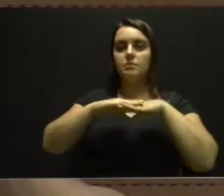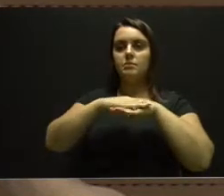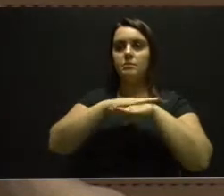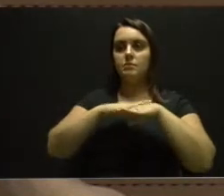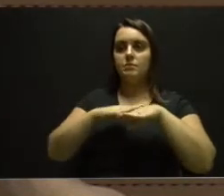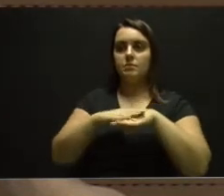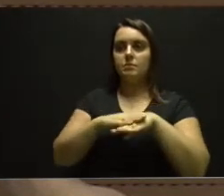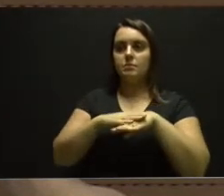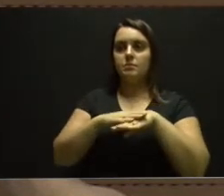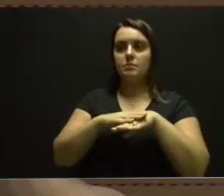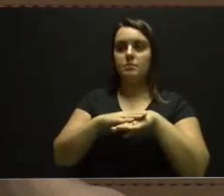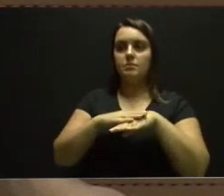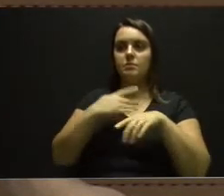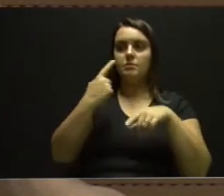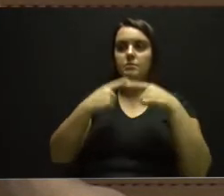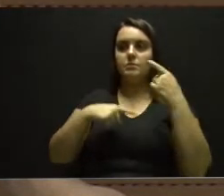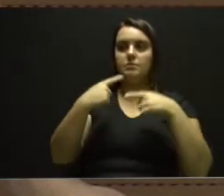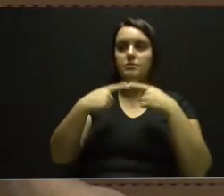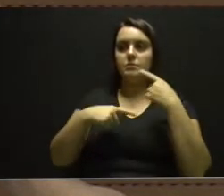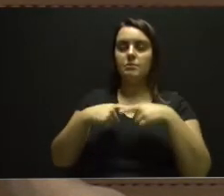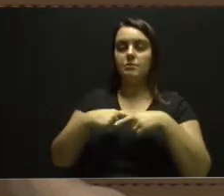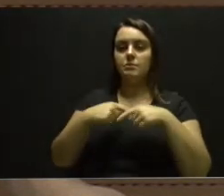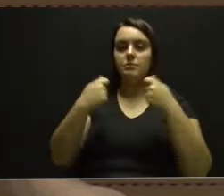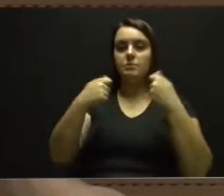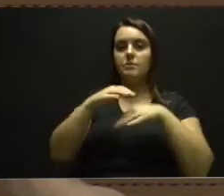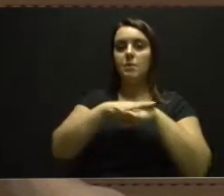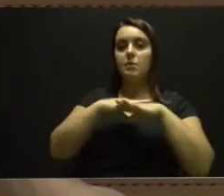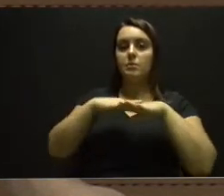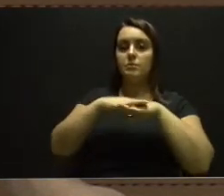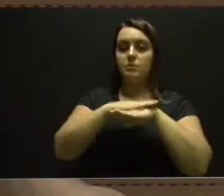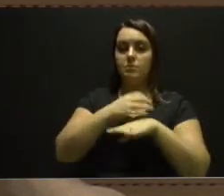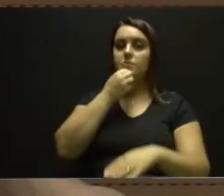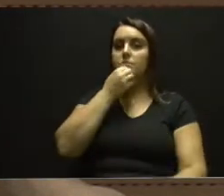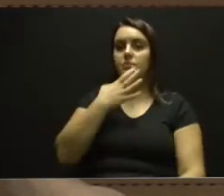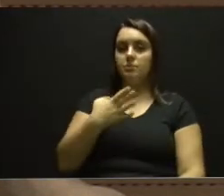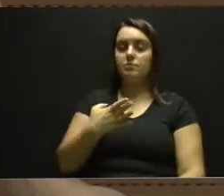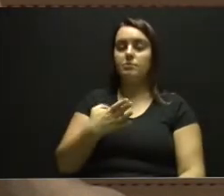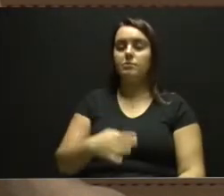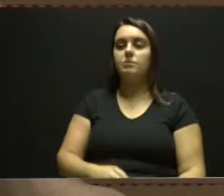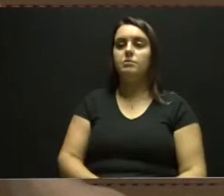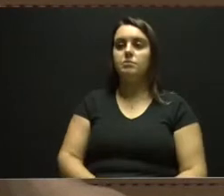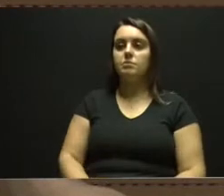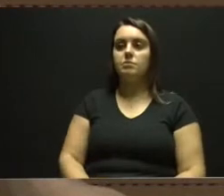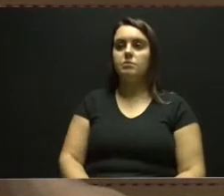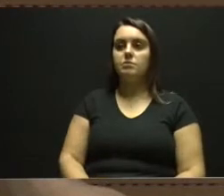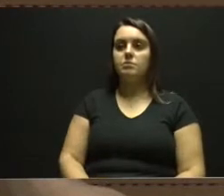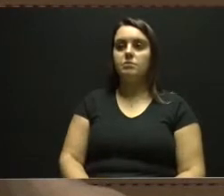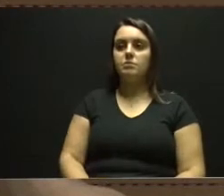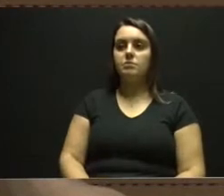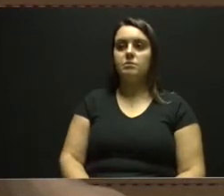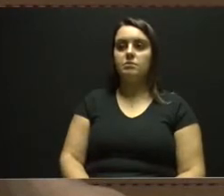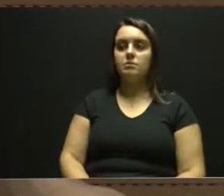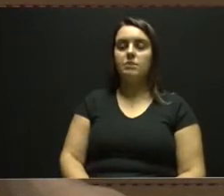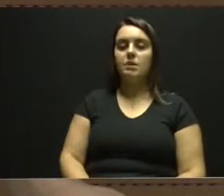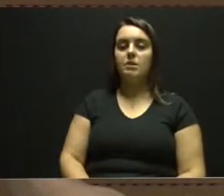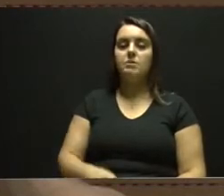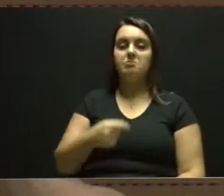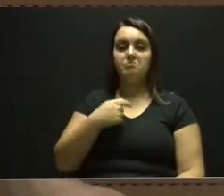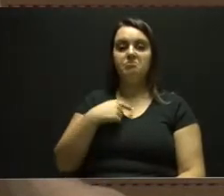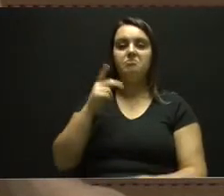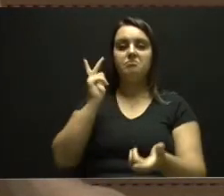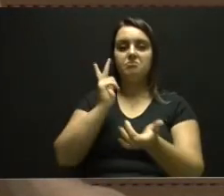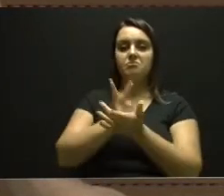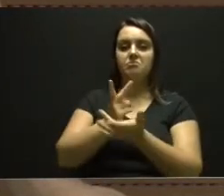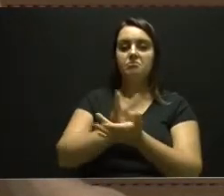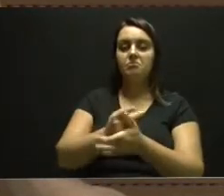eu acho que pra política você conversando no entanto acho que é essencial sou uma pessoa que faça amizade com facilidades